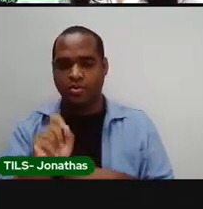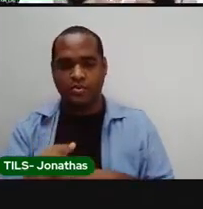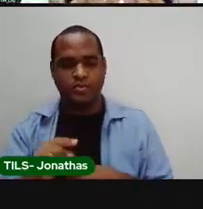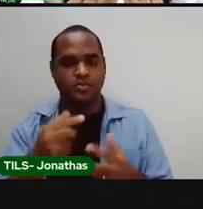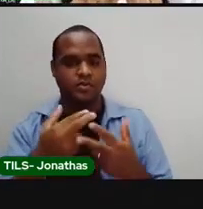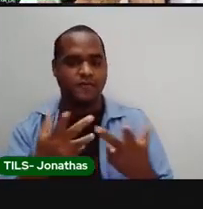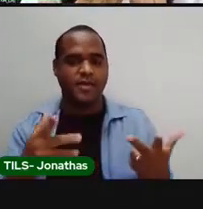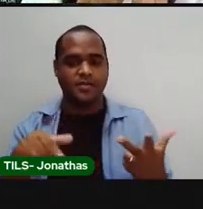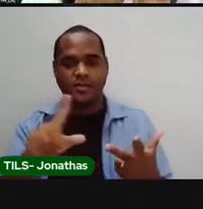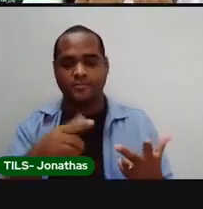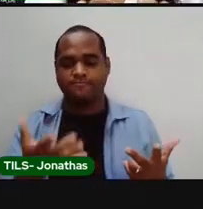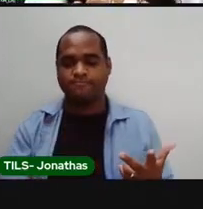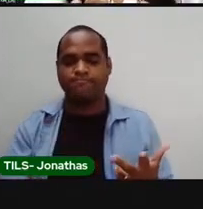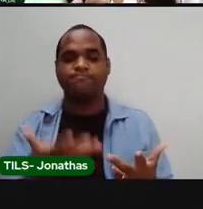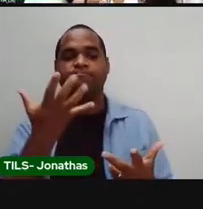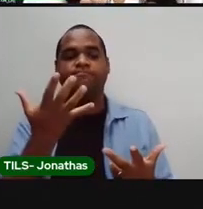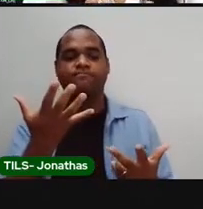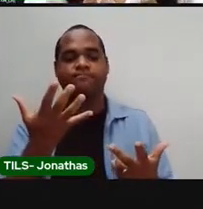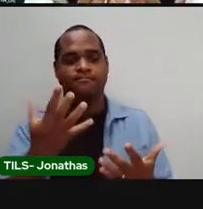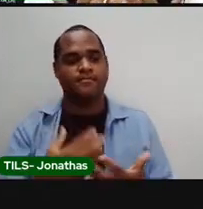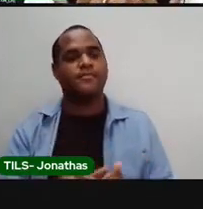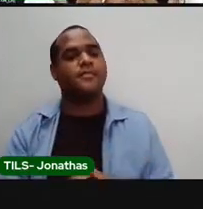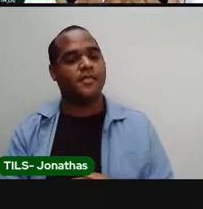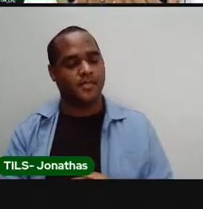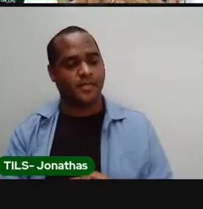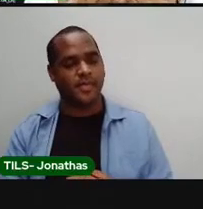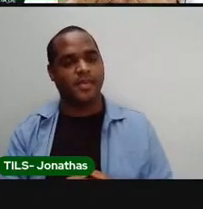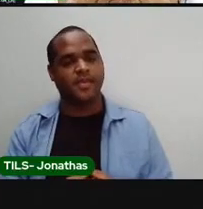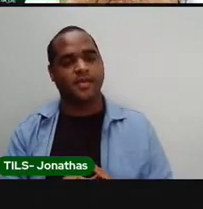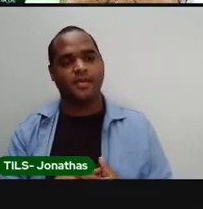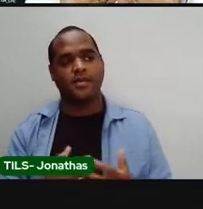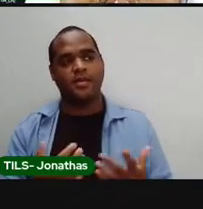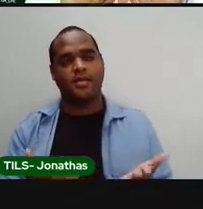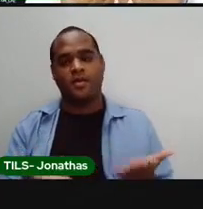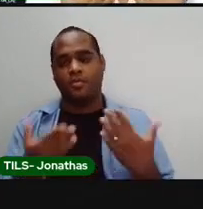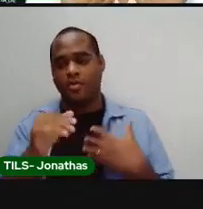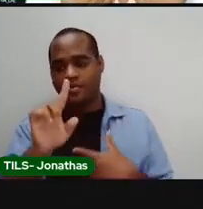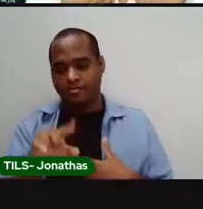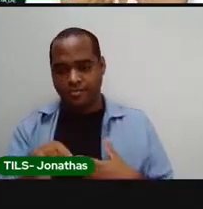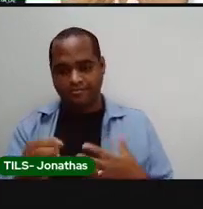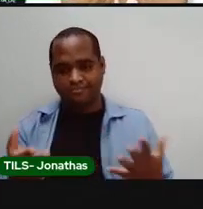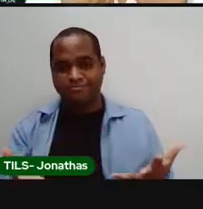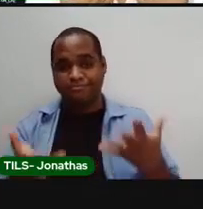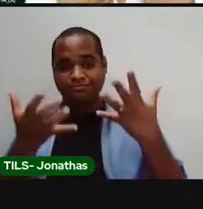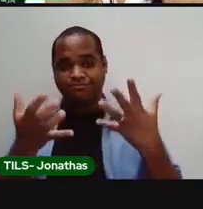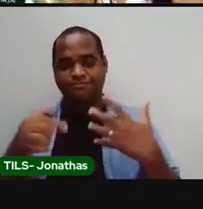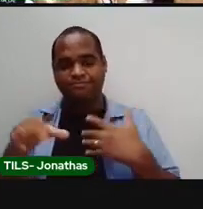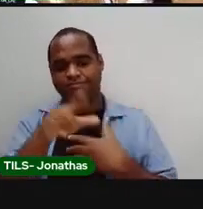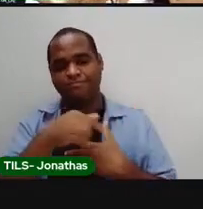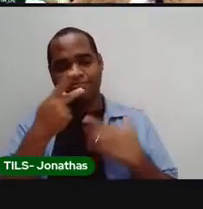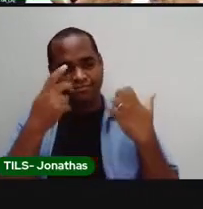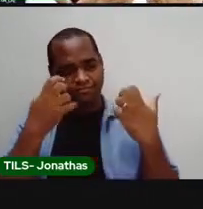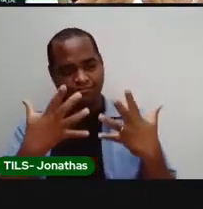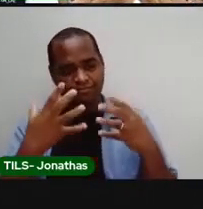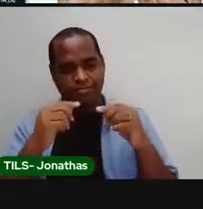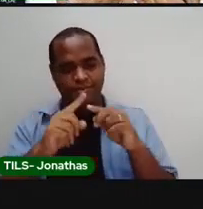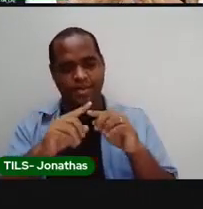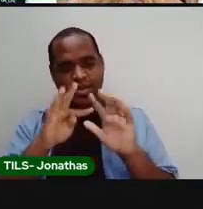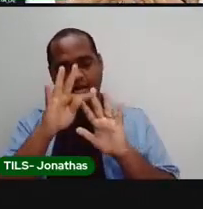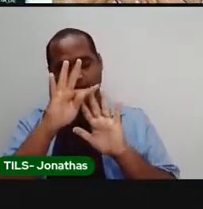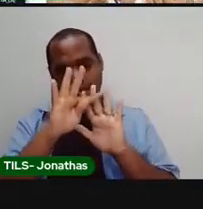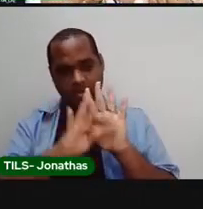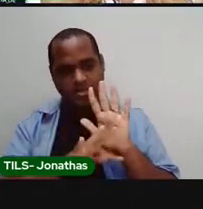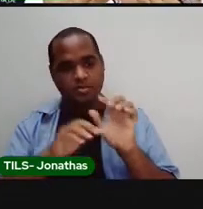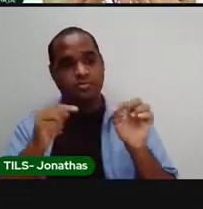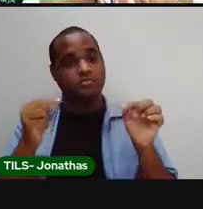para dar entonação. Os pontos, eles servem para dizer no texto